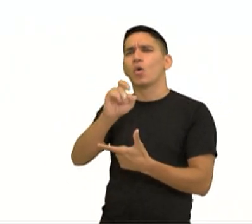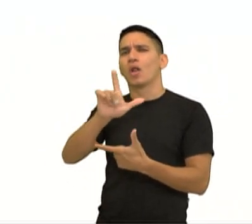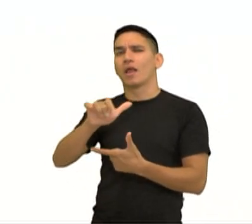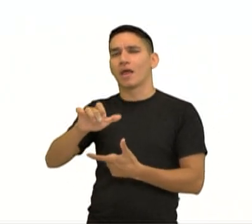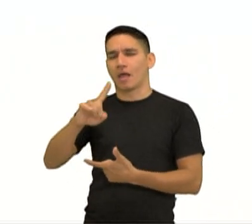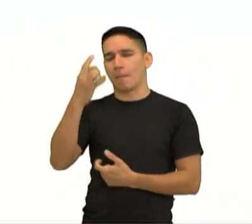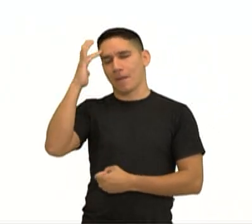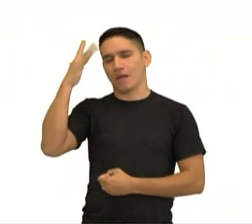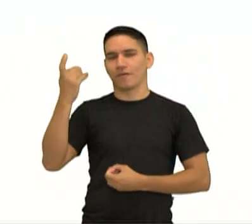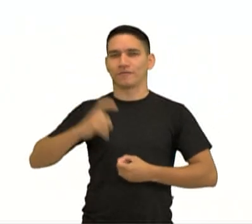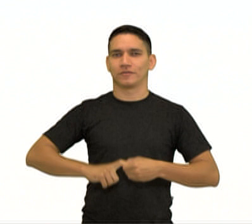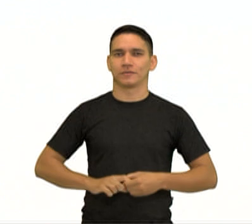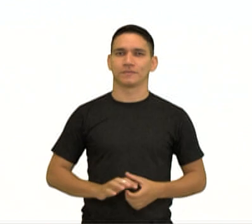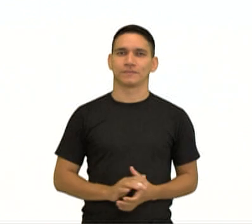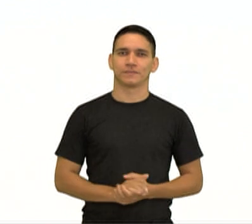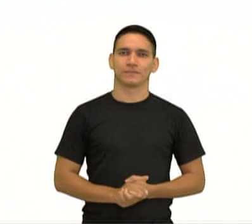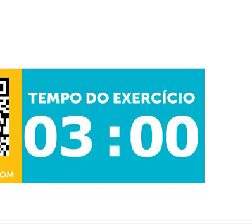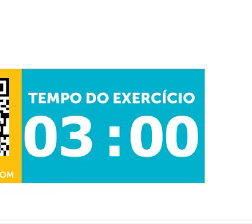Pense e eu já volto.